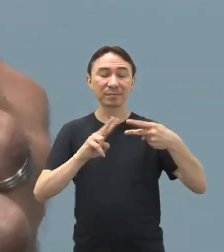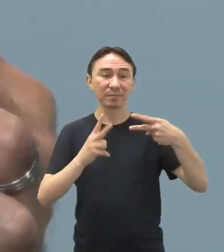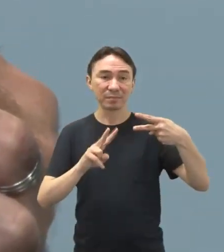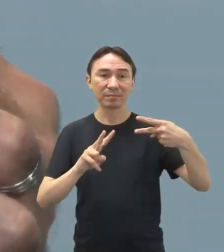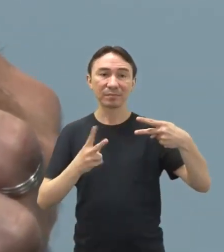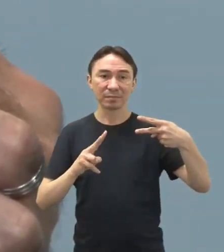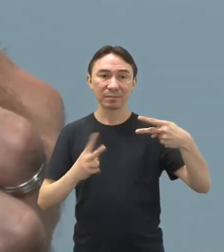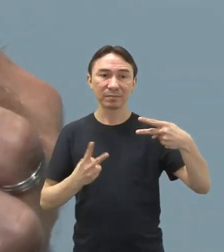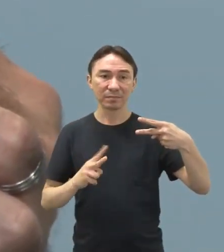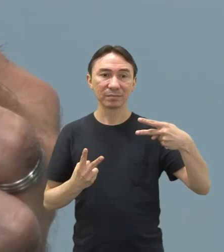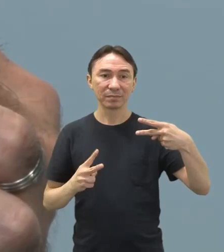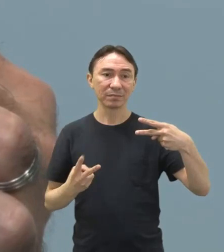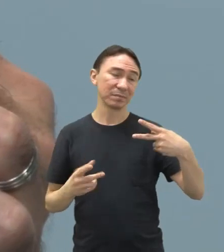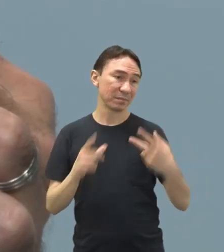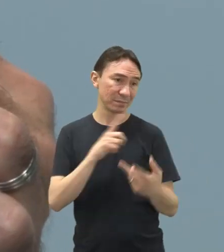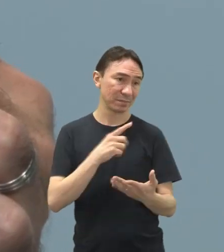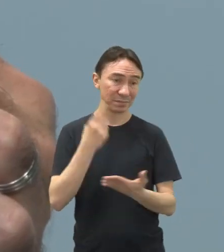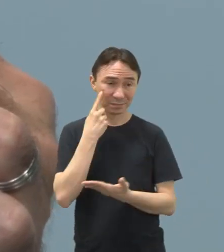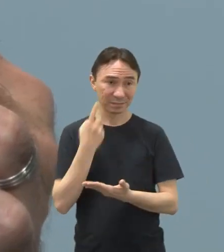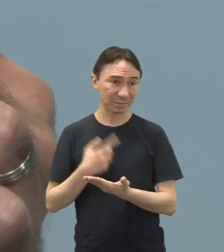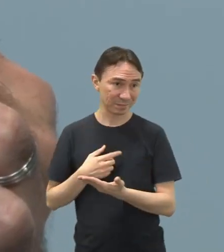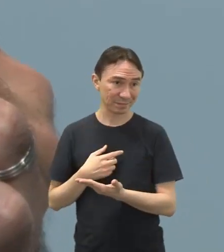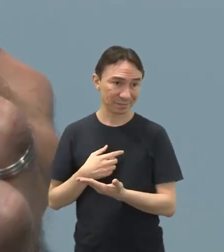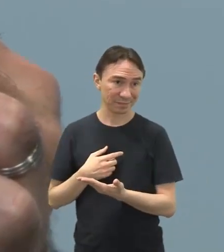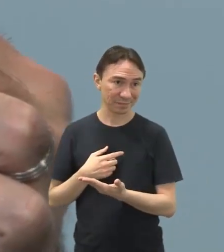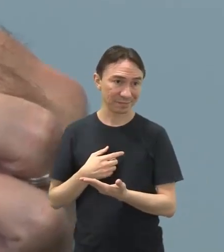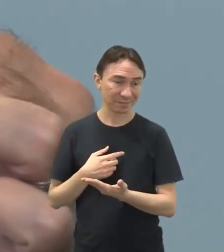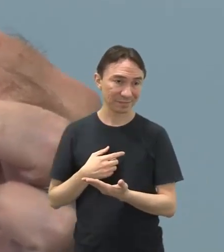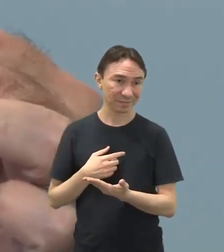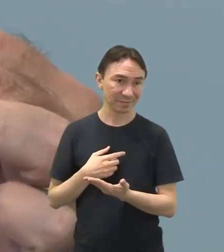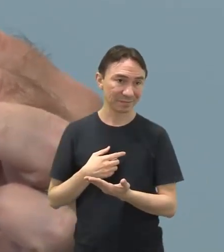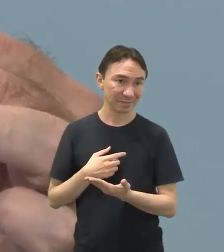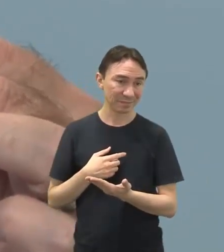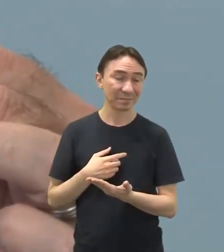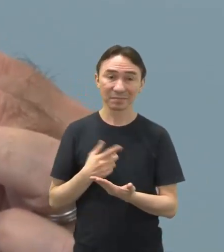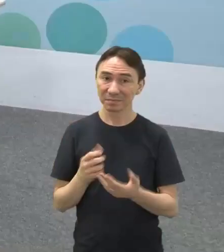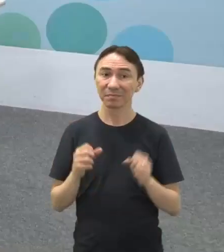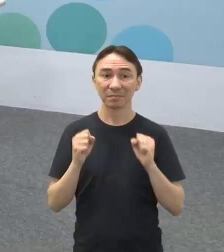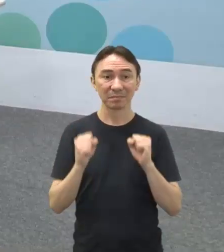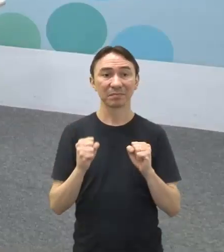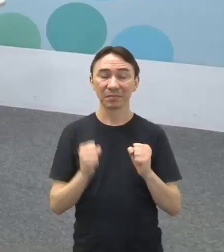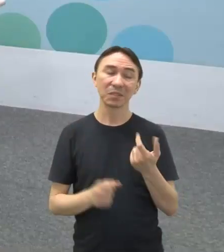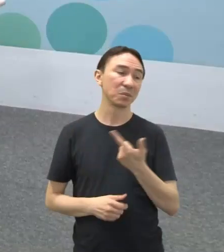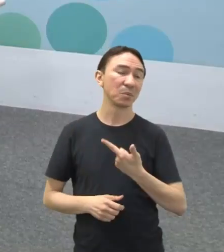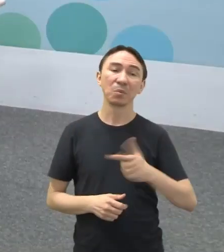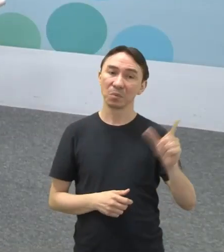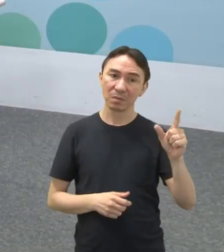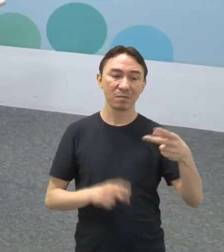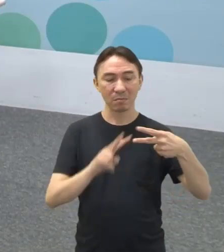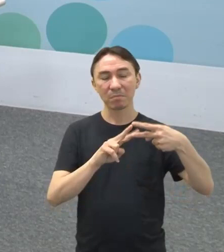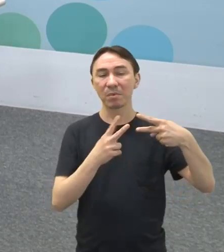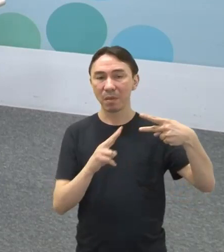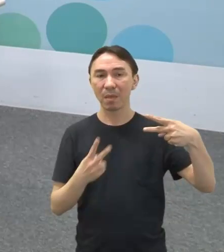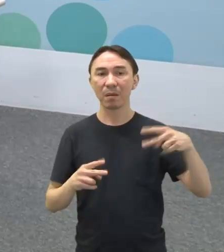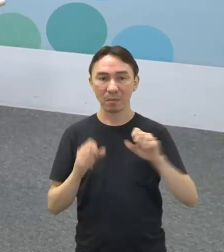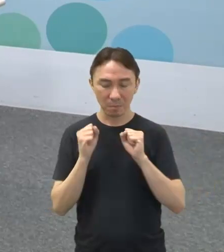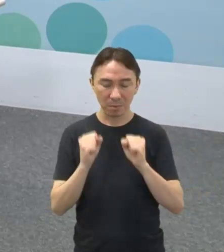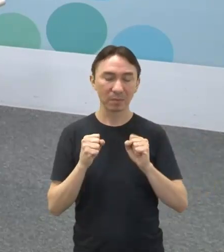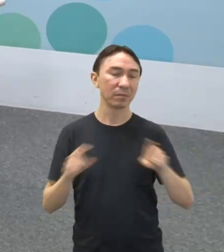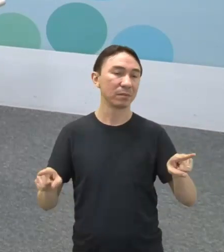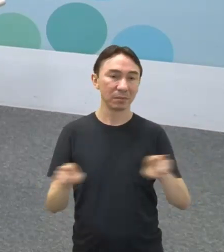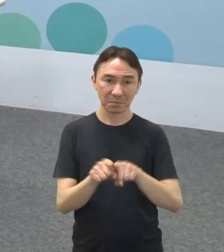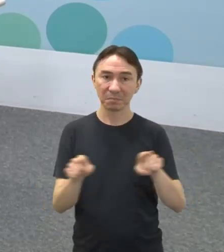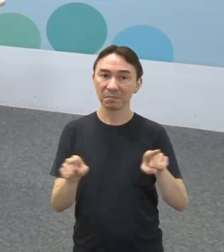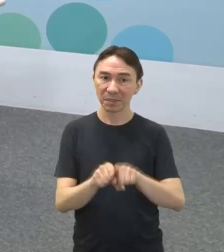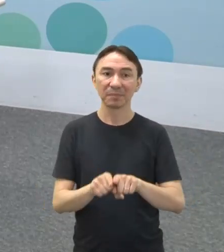a circunferência um retângulo e um triângulo né e podemos são criar para outras figuras também isso muito